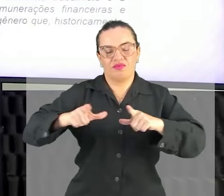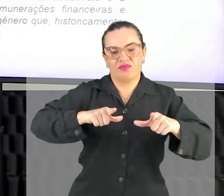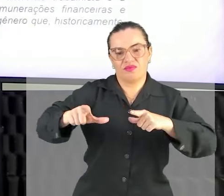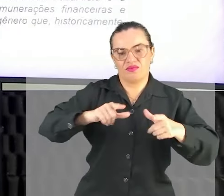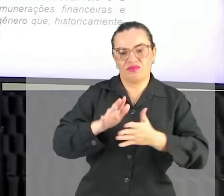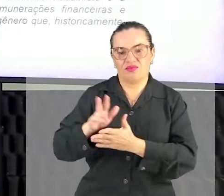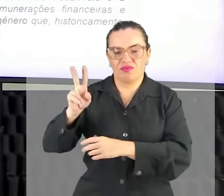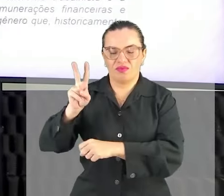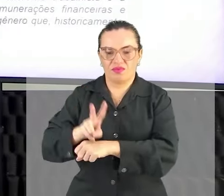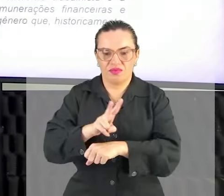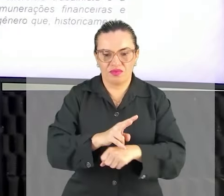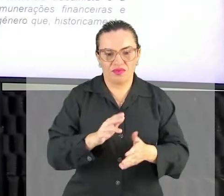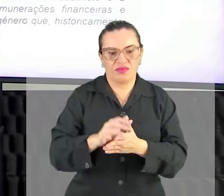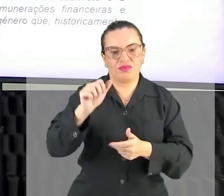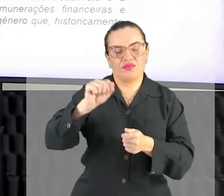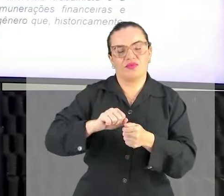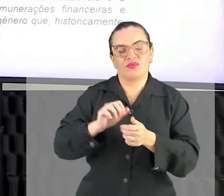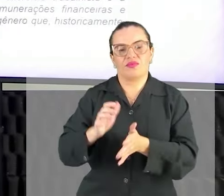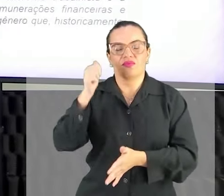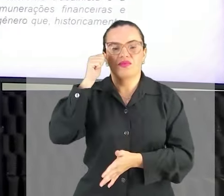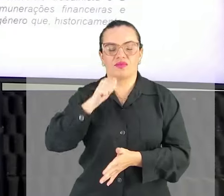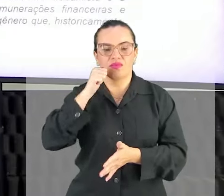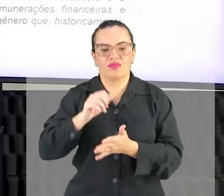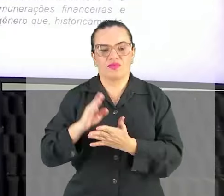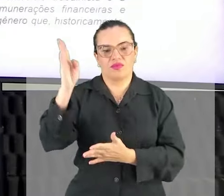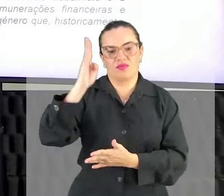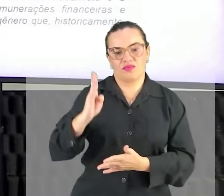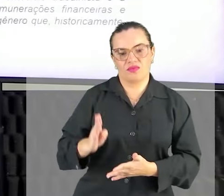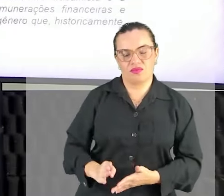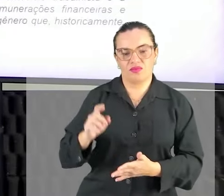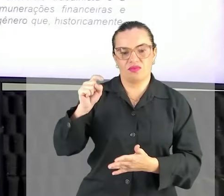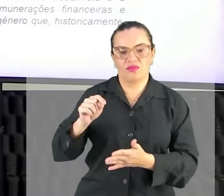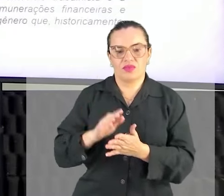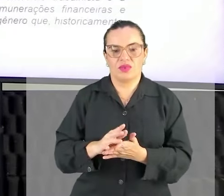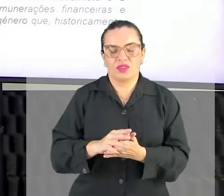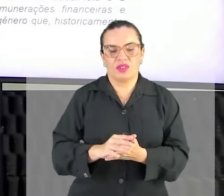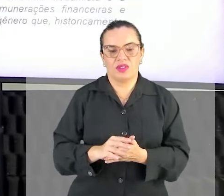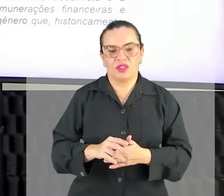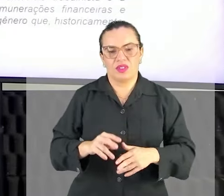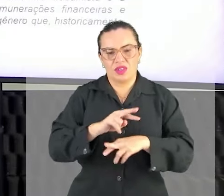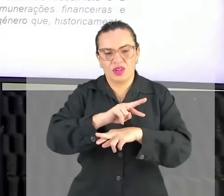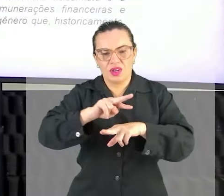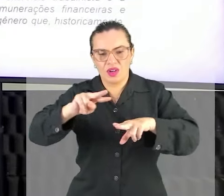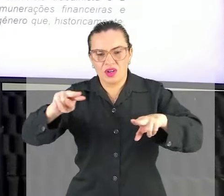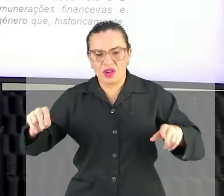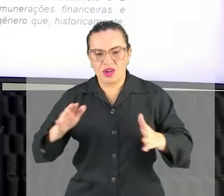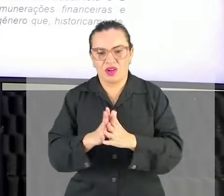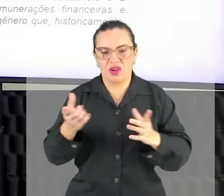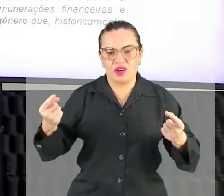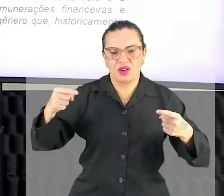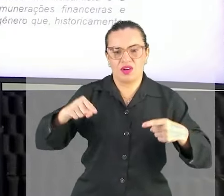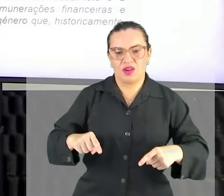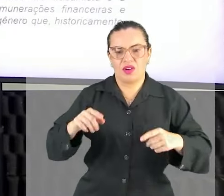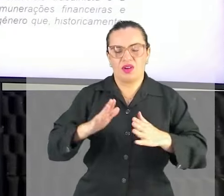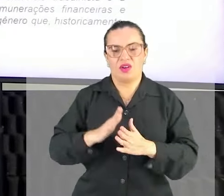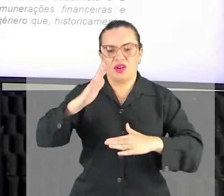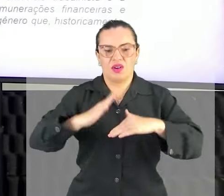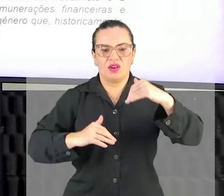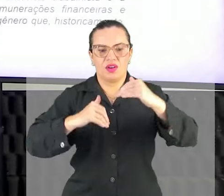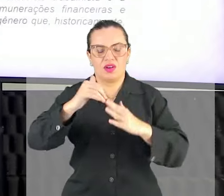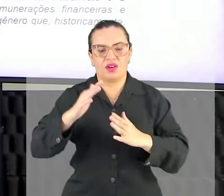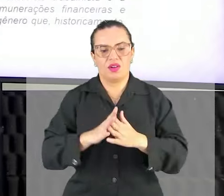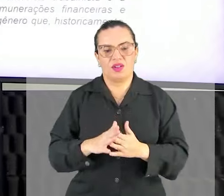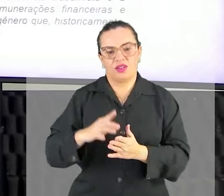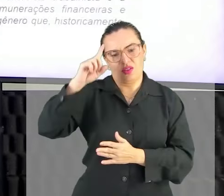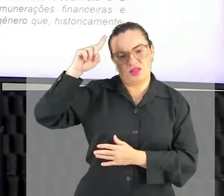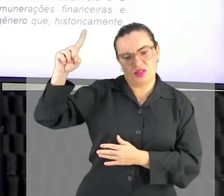de cuidado realizado pela mulher brasileira é um dos inúmeros desafios que essas profissionais enfrentam diariamente, sendo